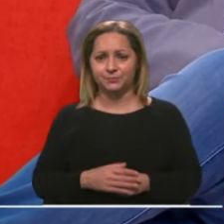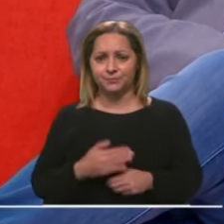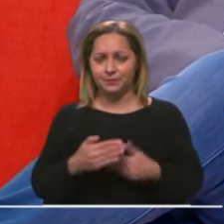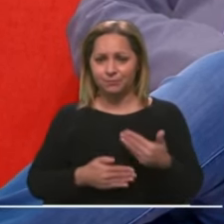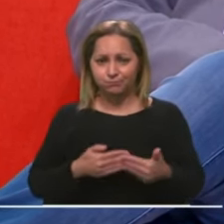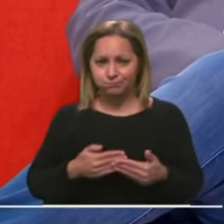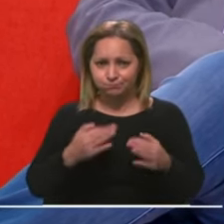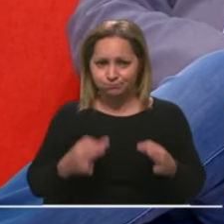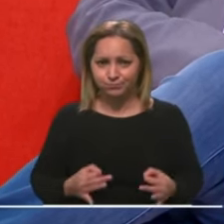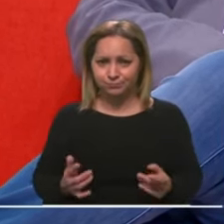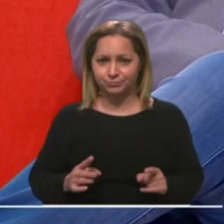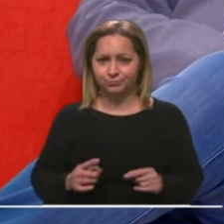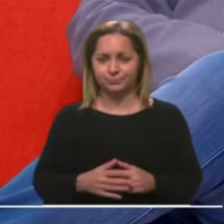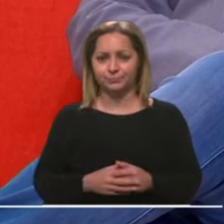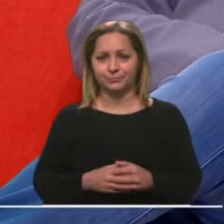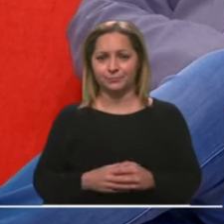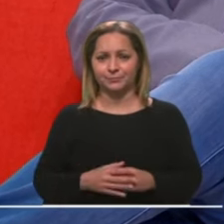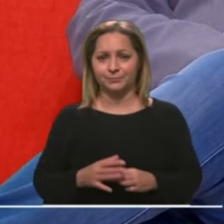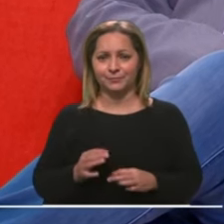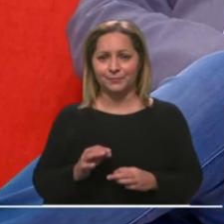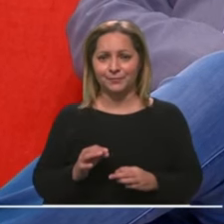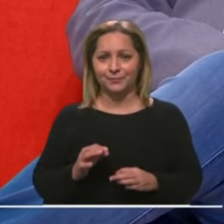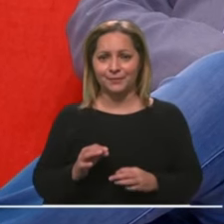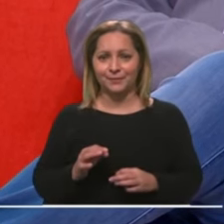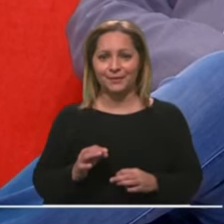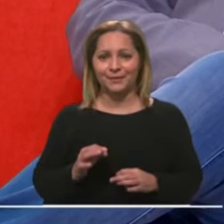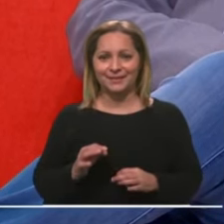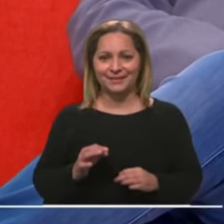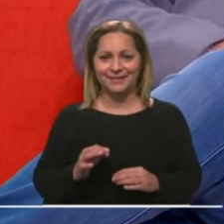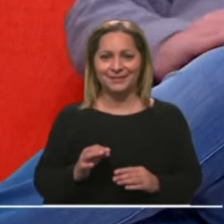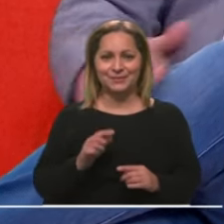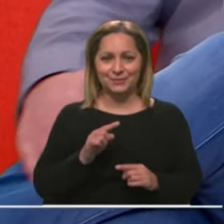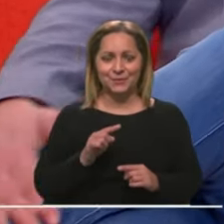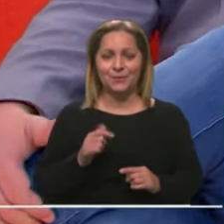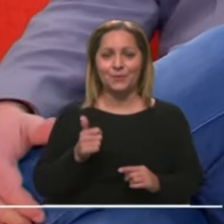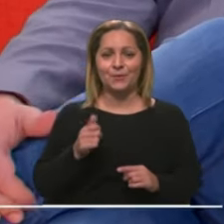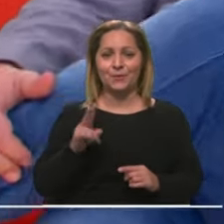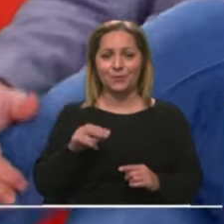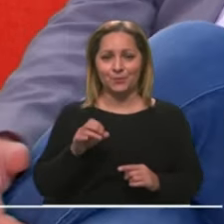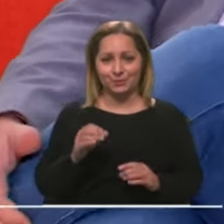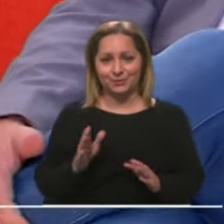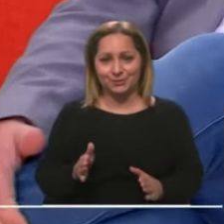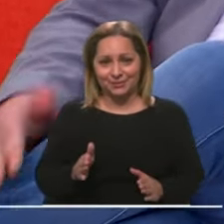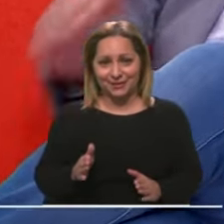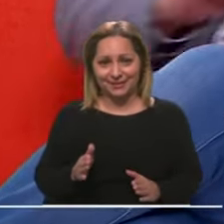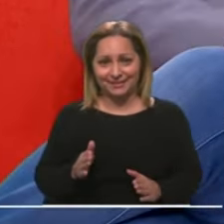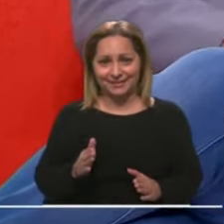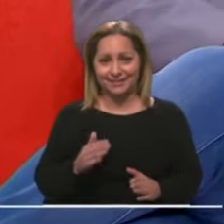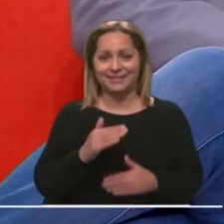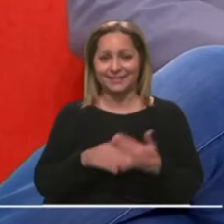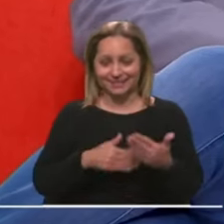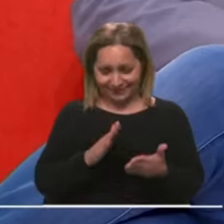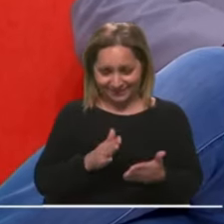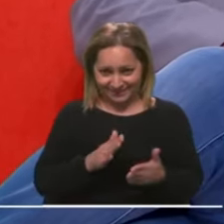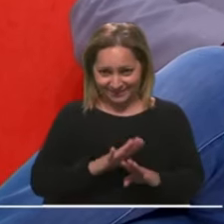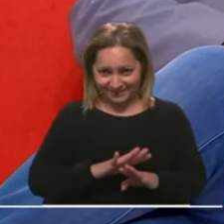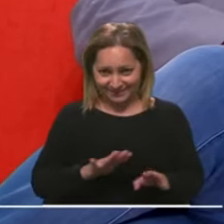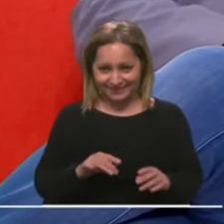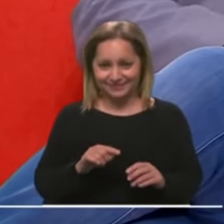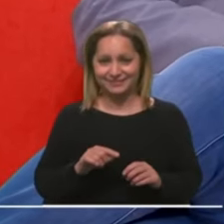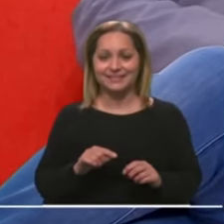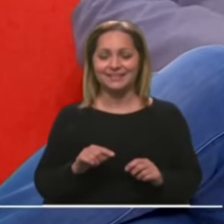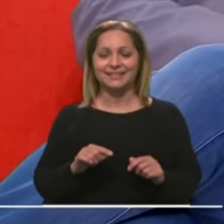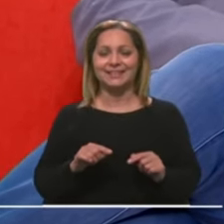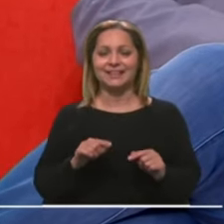com nada com nada não é bem assim mas t em conta Bruno já foi bro já foi até a fim o tendo em conta que o